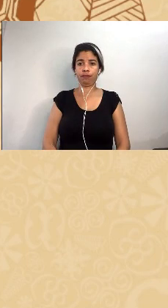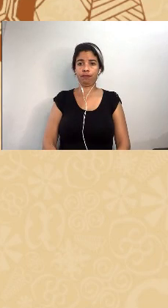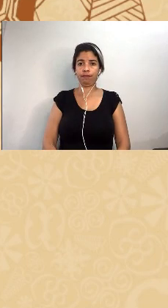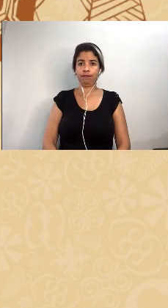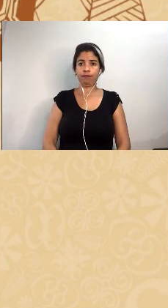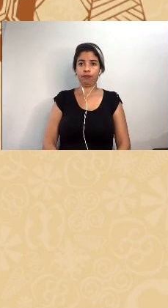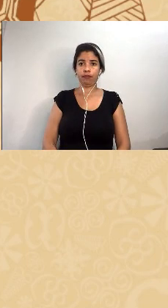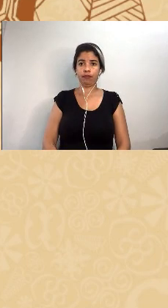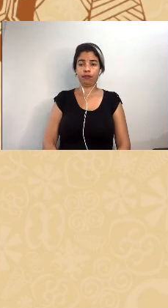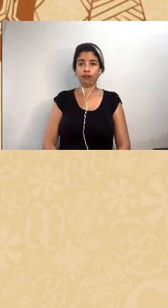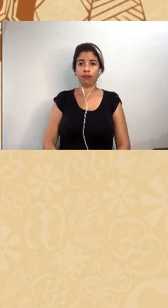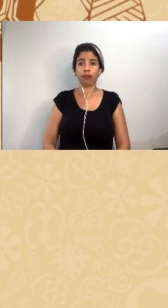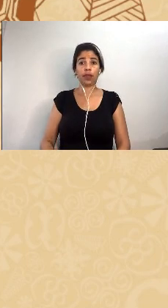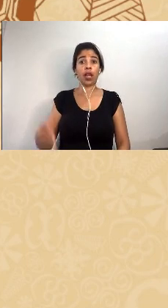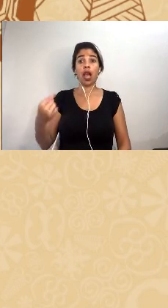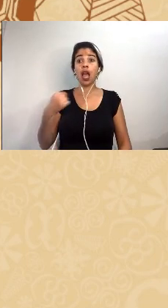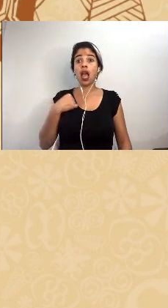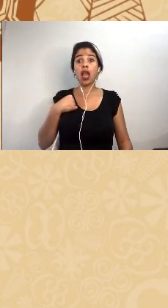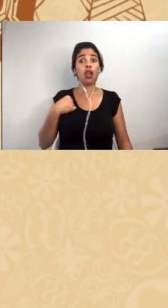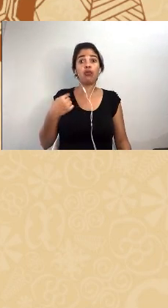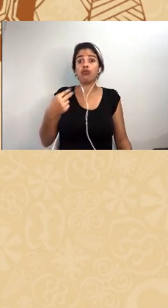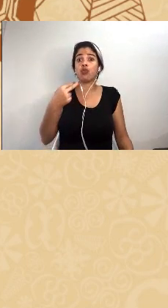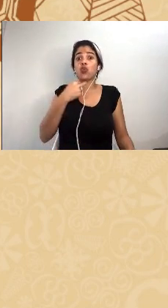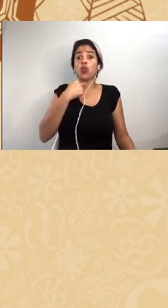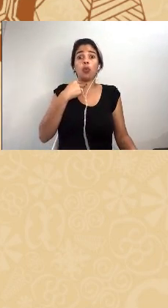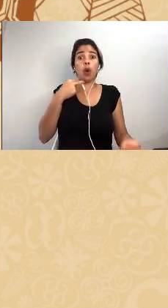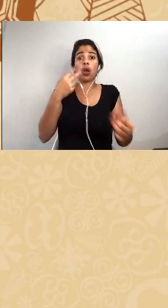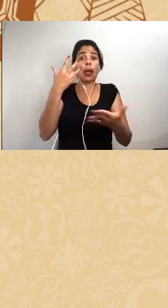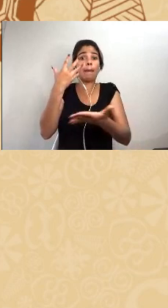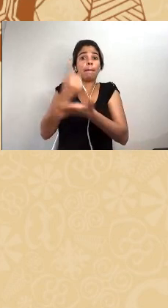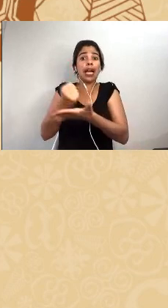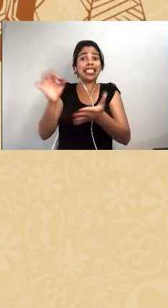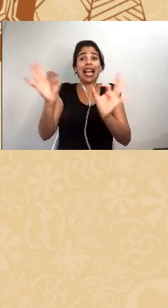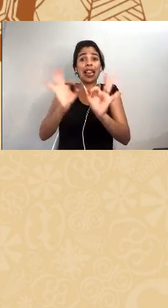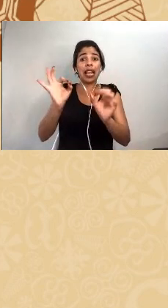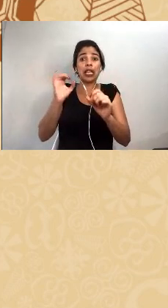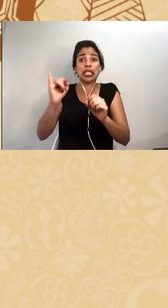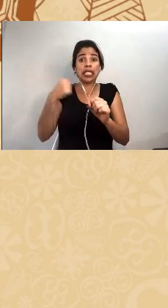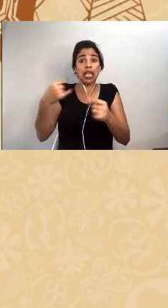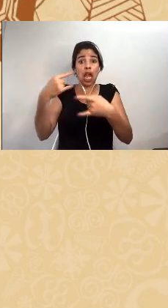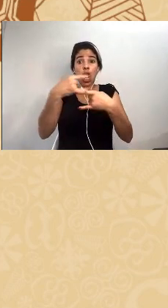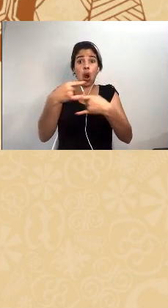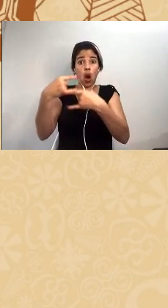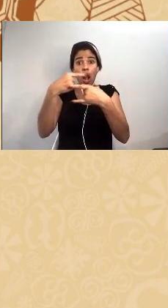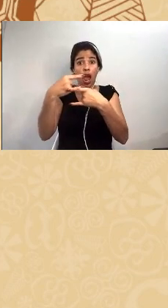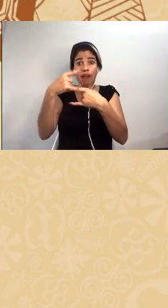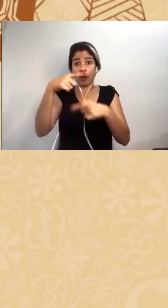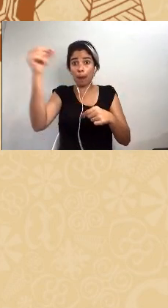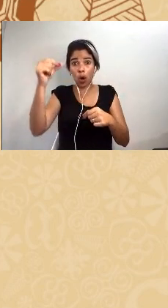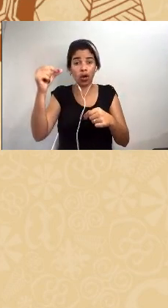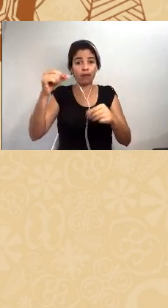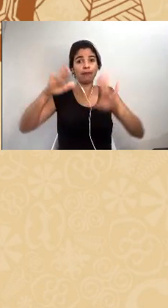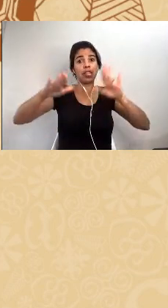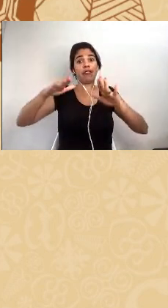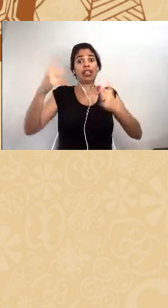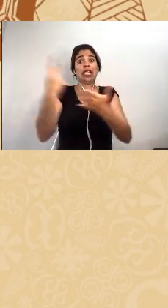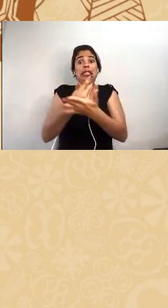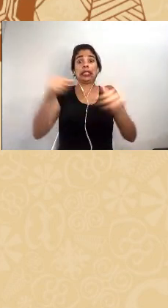Eu não vou poder baixar nada, porque se eu sair dessa live, Deus sabe o que pode acontecer. Deus sabe o que pode acontecer.